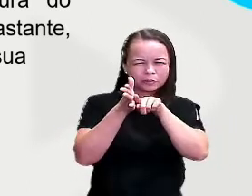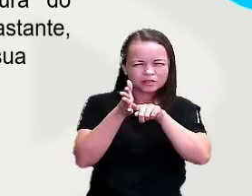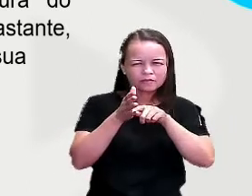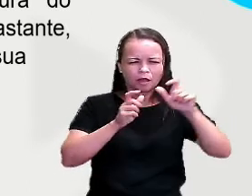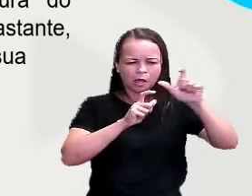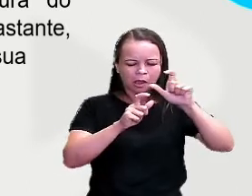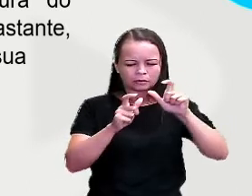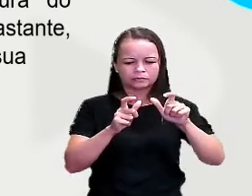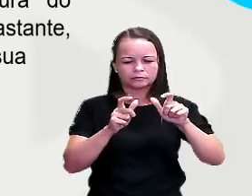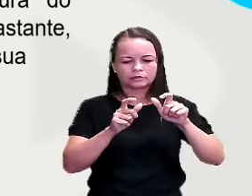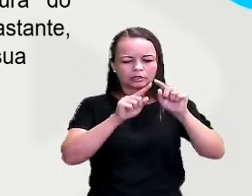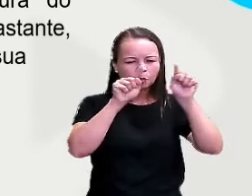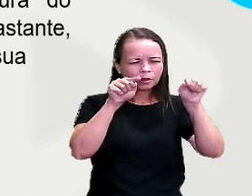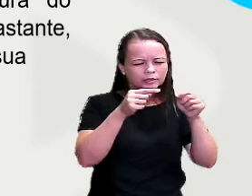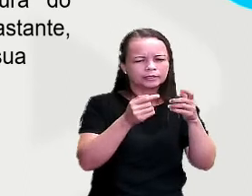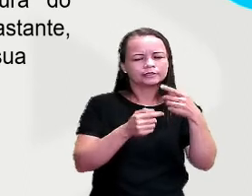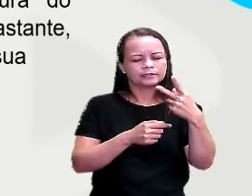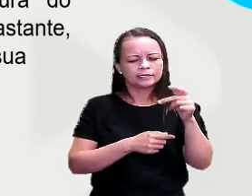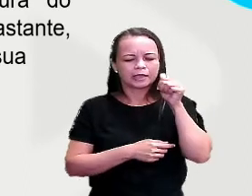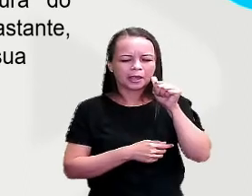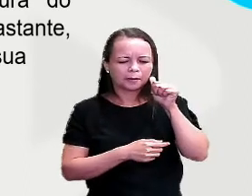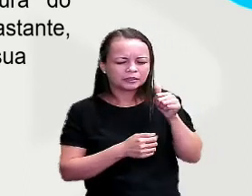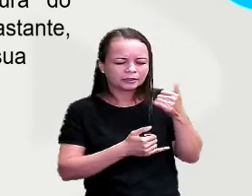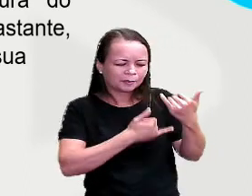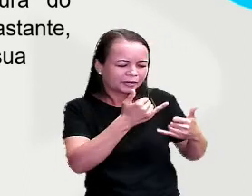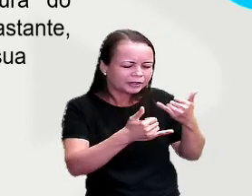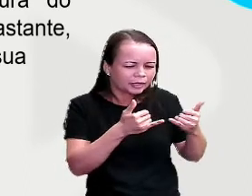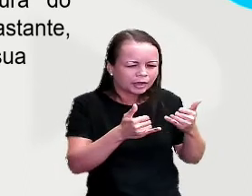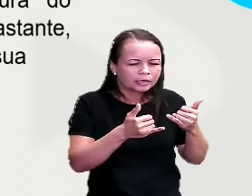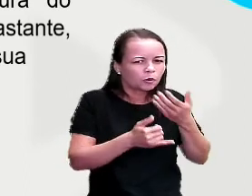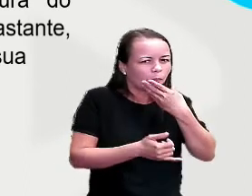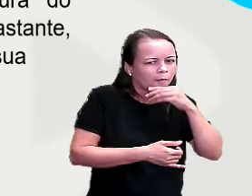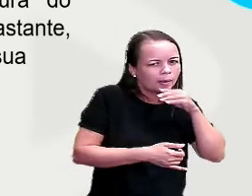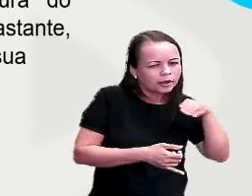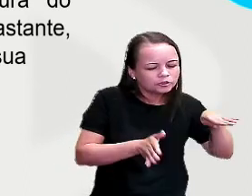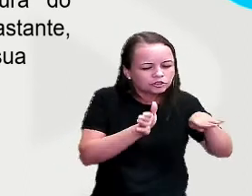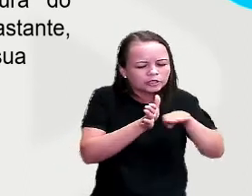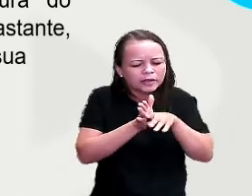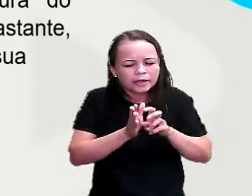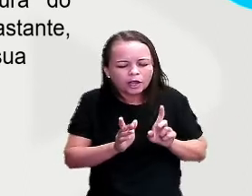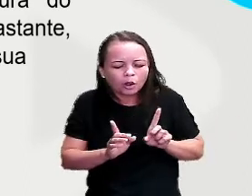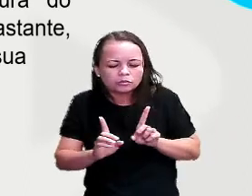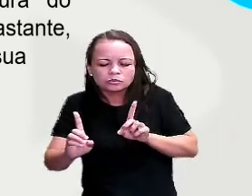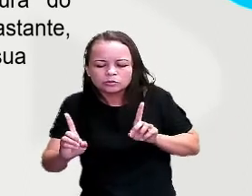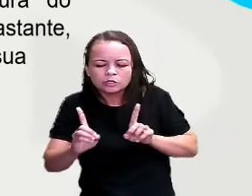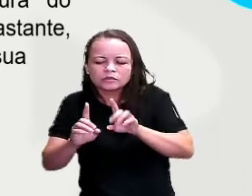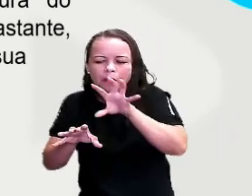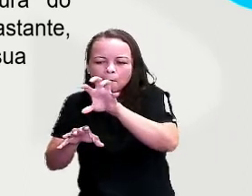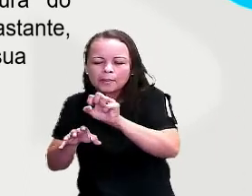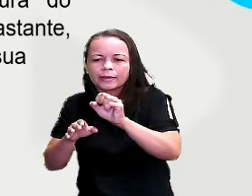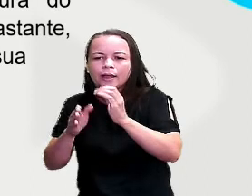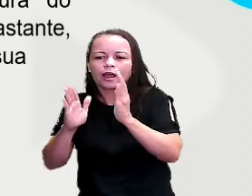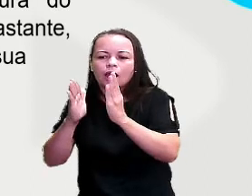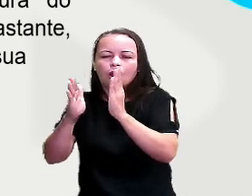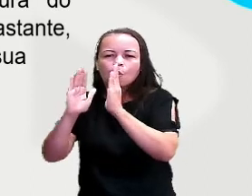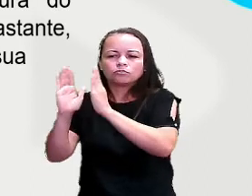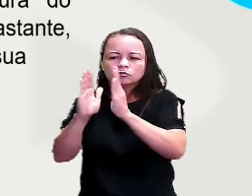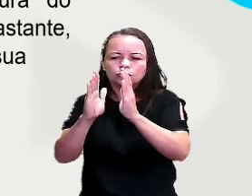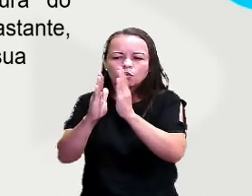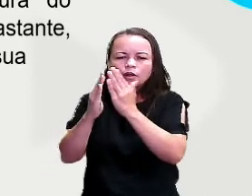primeiro quadrinho, Mafalda está ali brincando, seu pai chega, se aproxima da estante e vai pegar um livro. E aí, ele